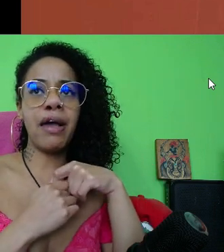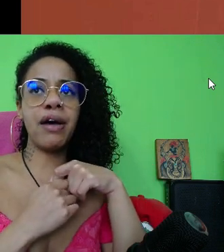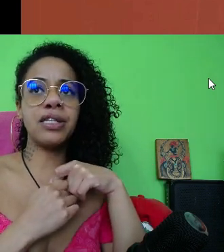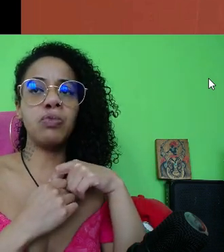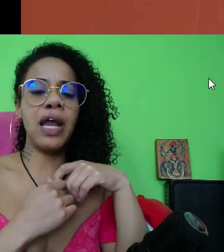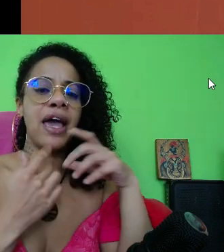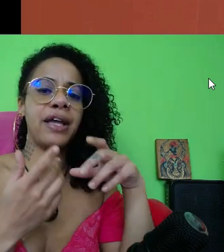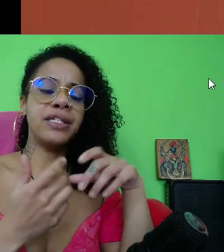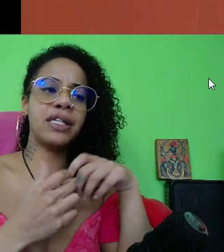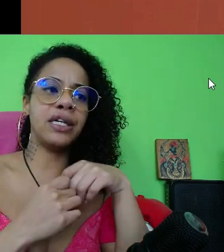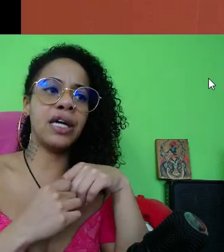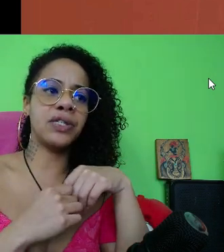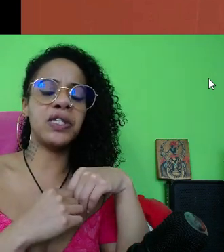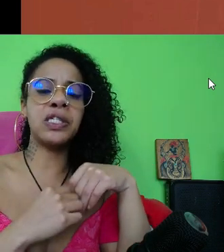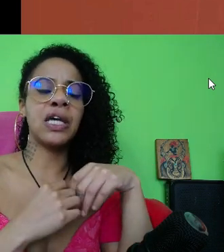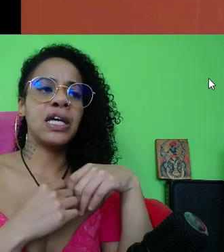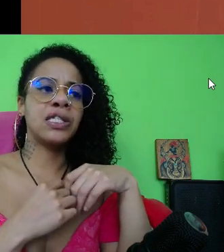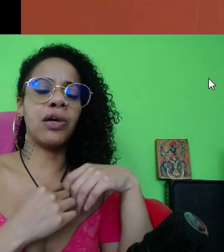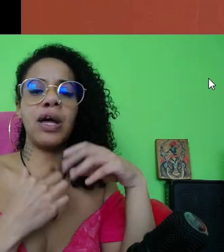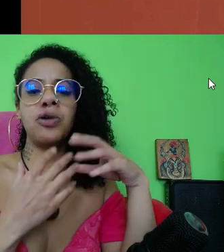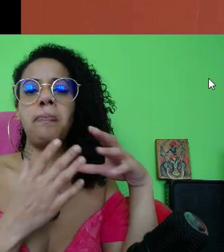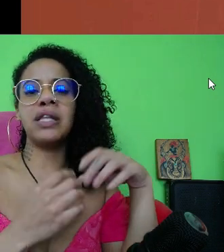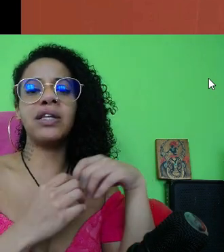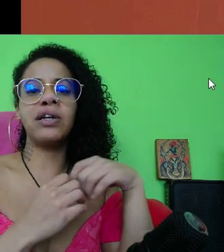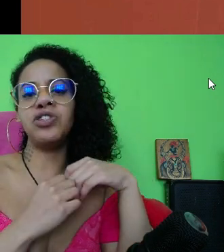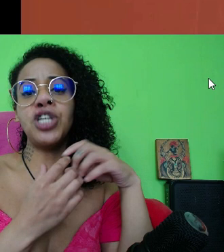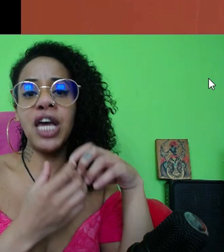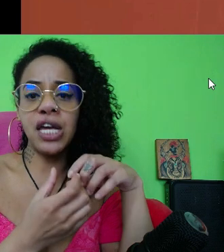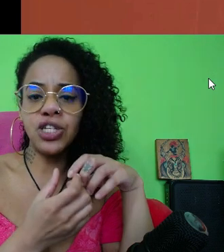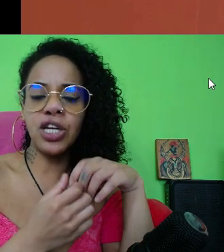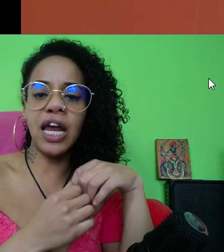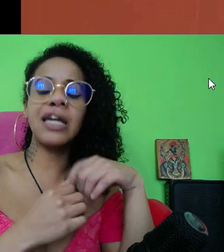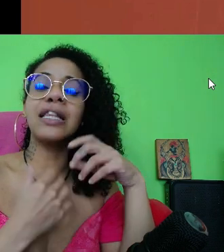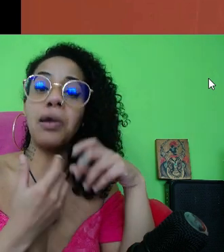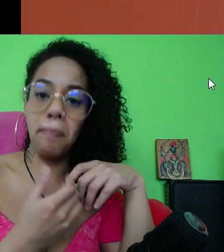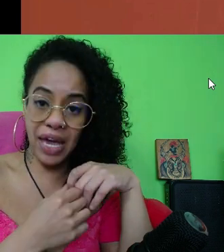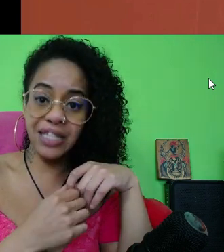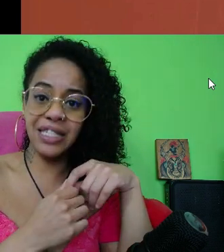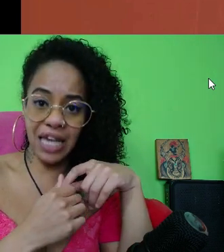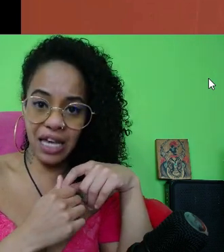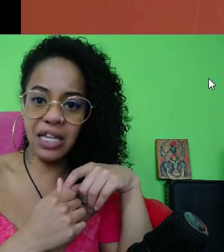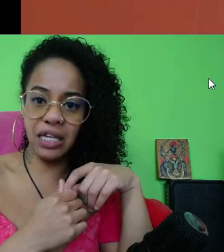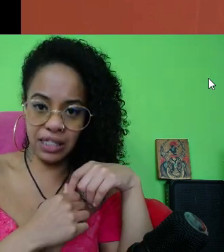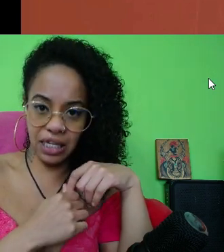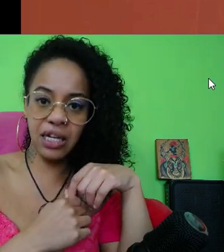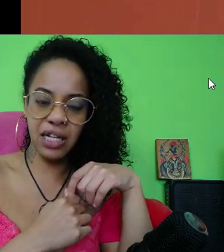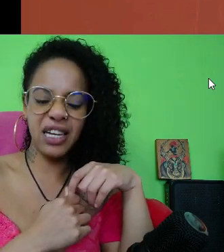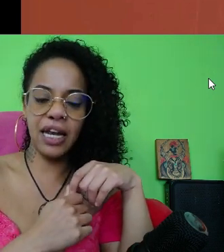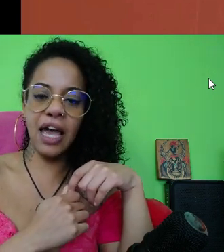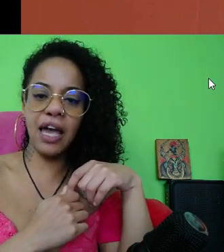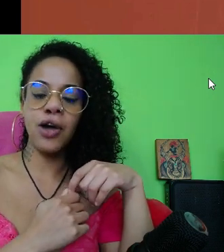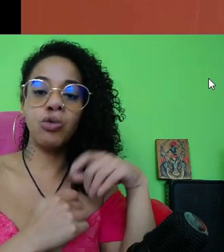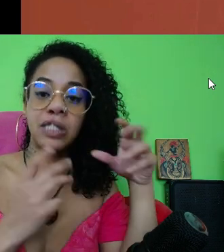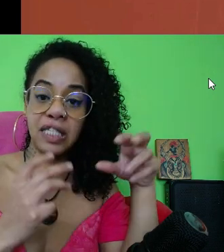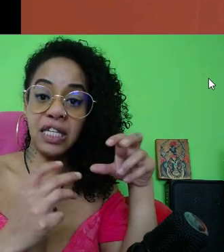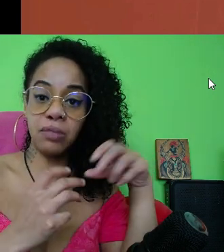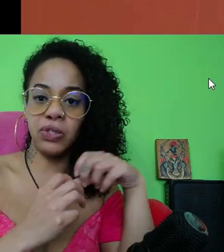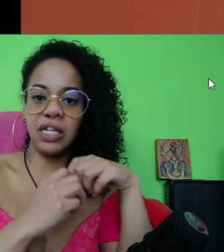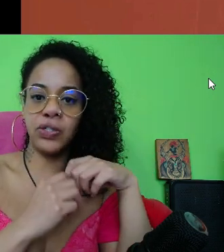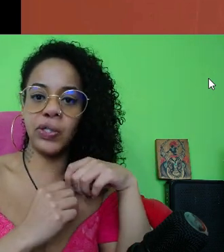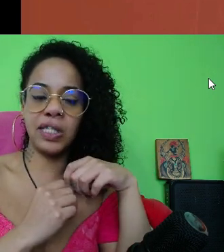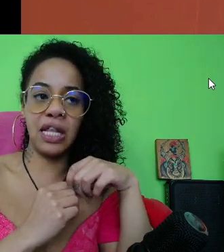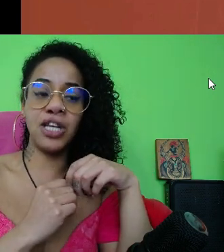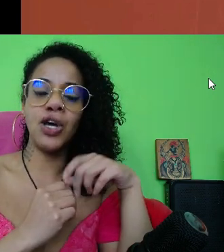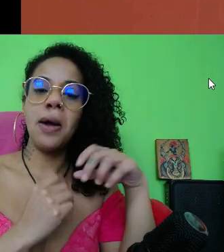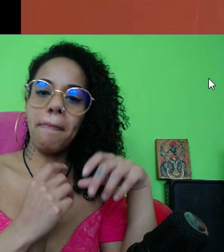as mulheres que às vezes estão aí no padrão vigente né que também sentem sim né os